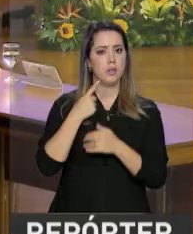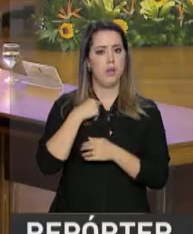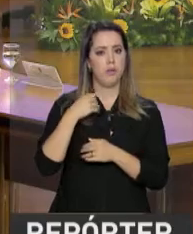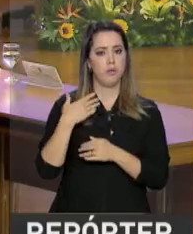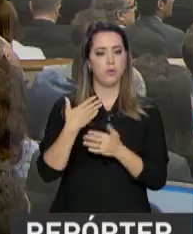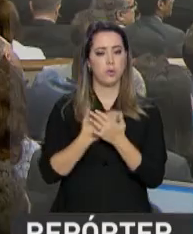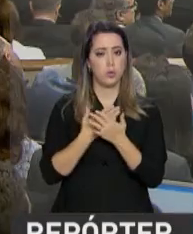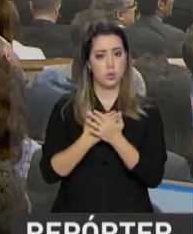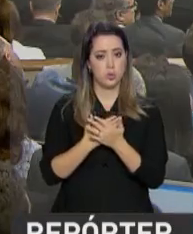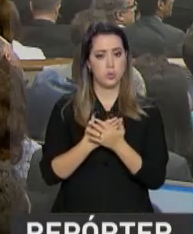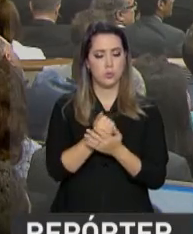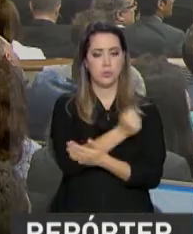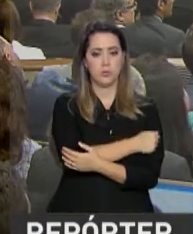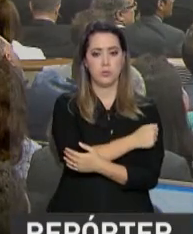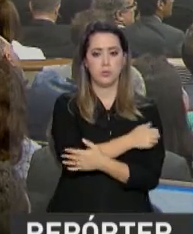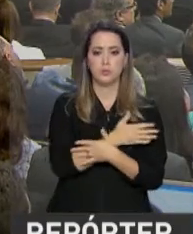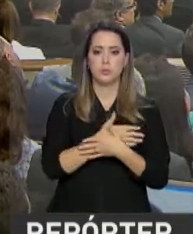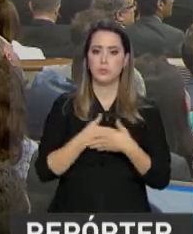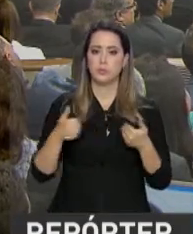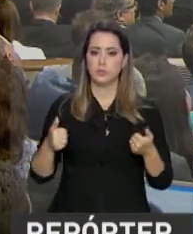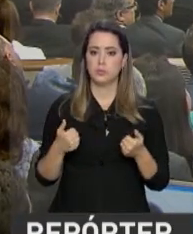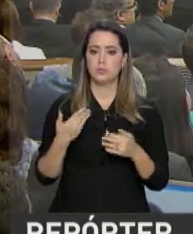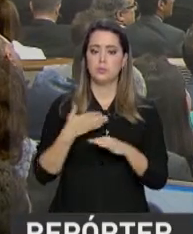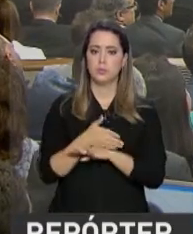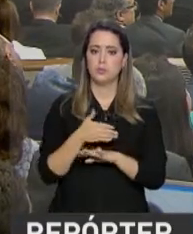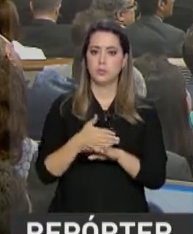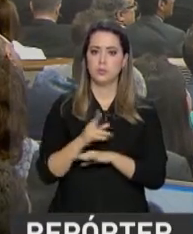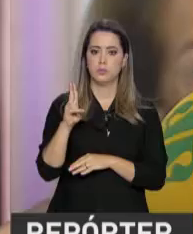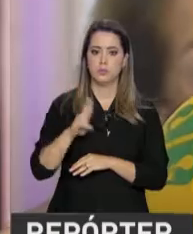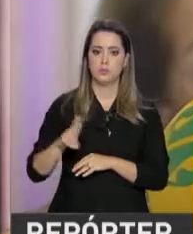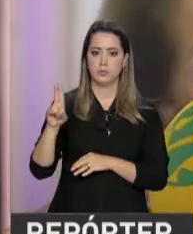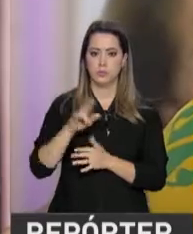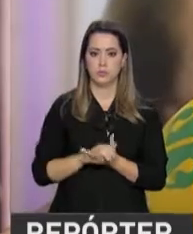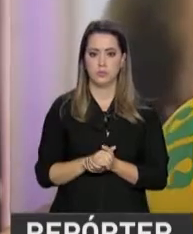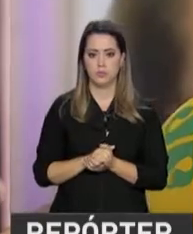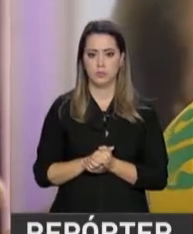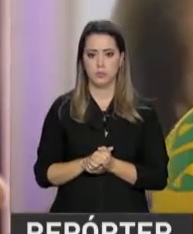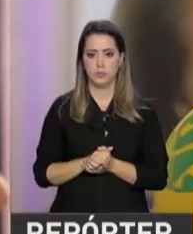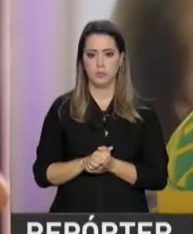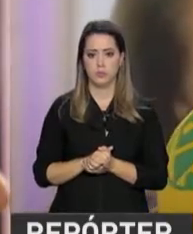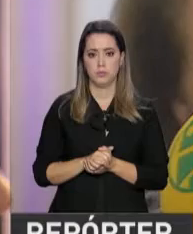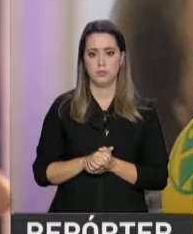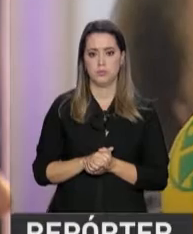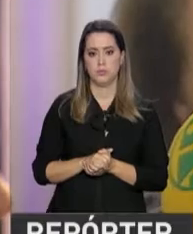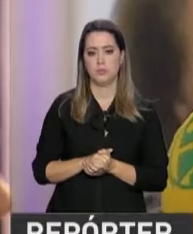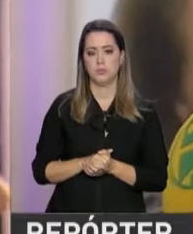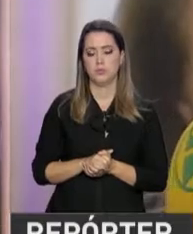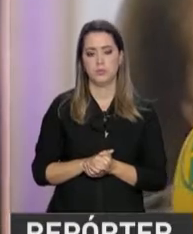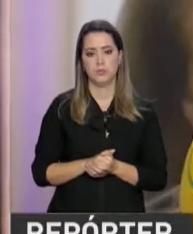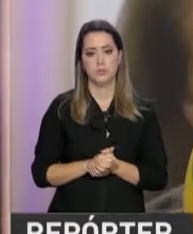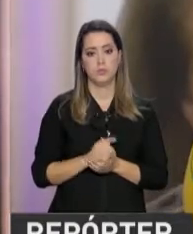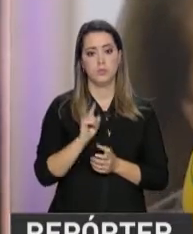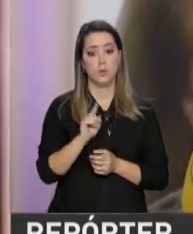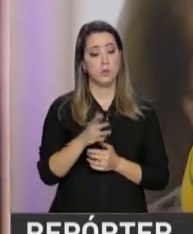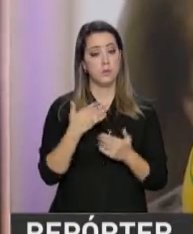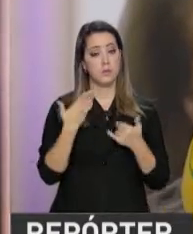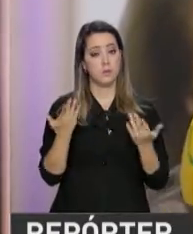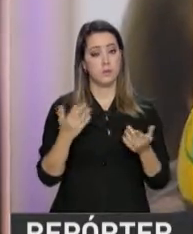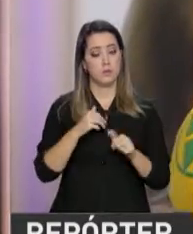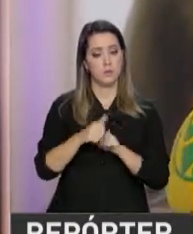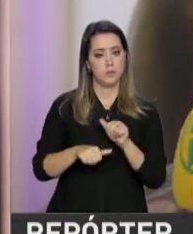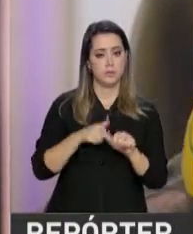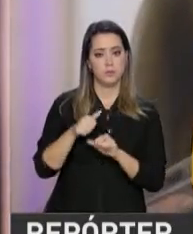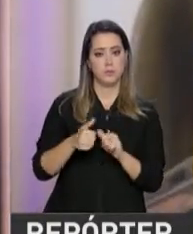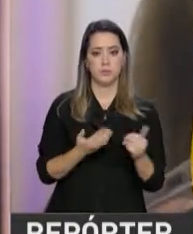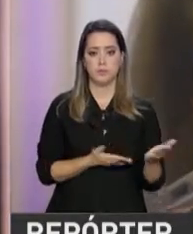dos alunos a base deve melhorar o acesso às universidades quando você considera a alternativa de que os jovens